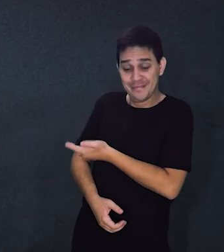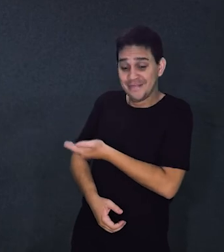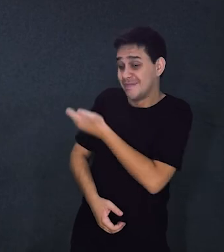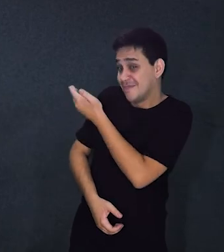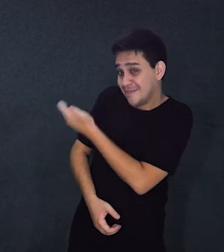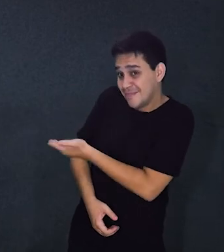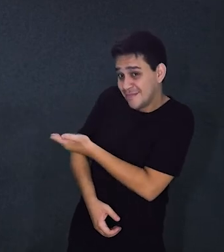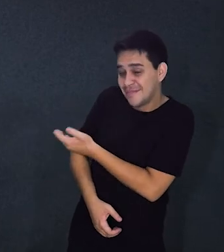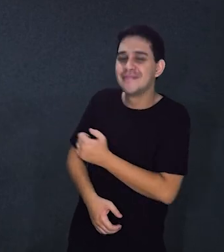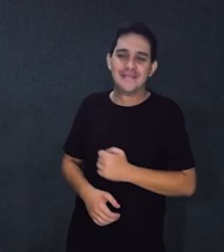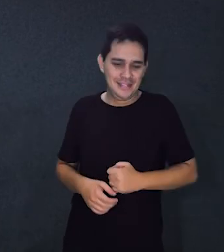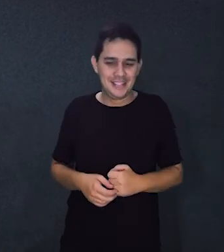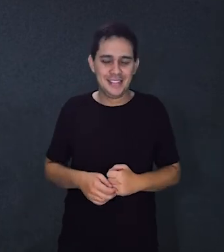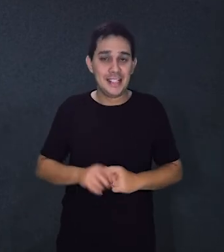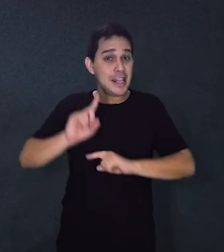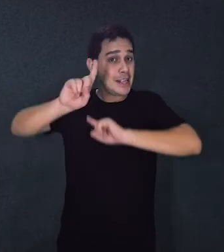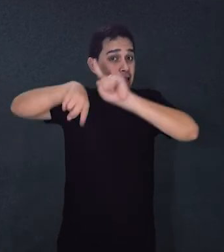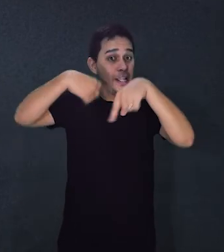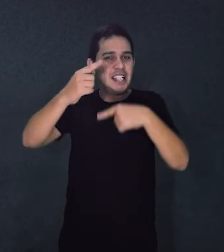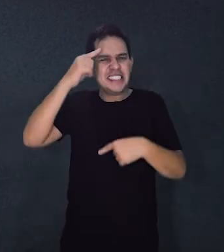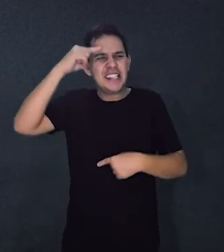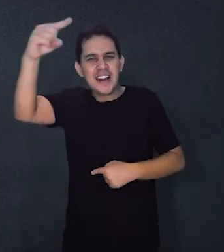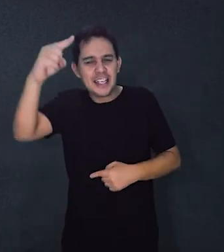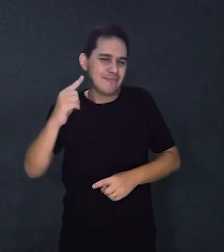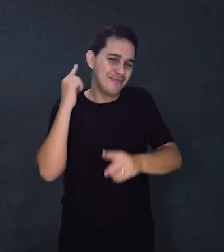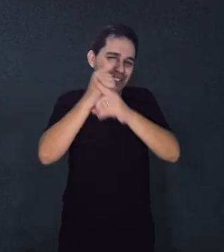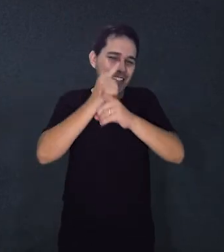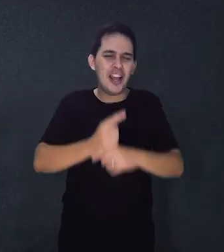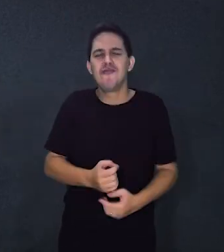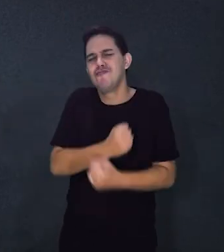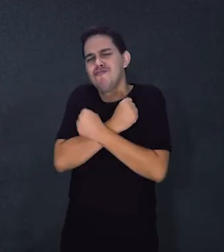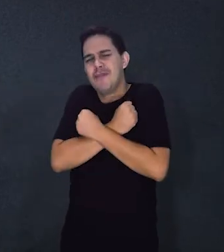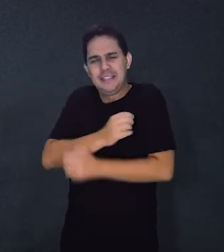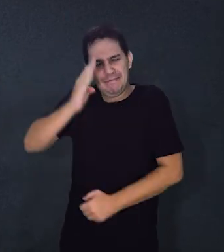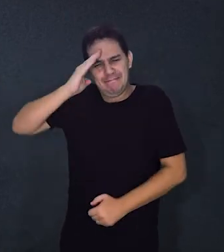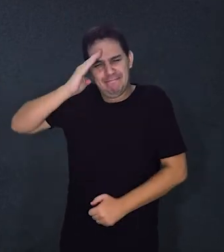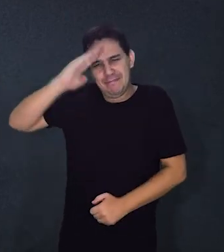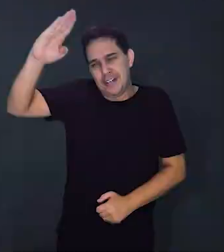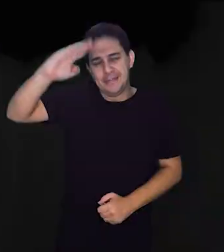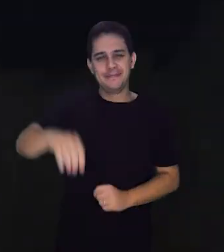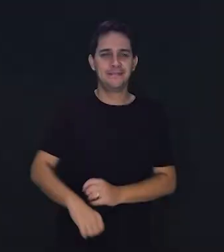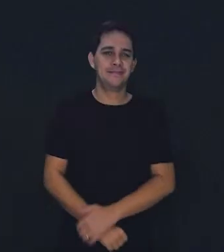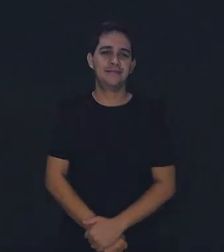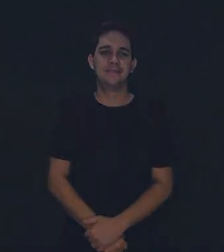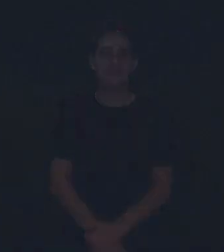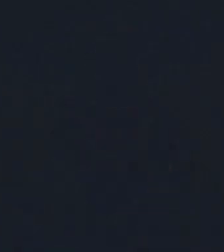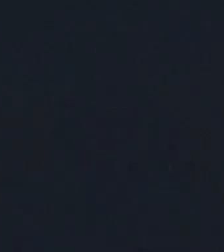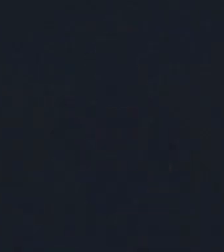Spotify e iTunes. Nos encontramos na semana que vem. Um forte abraço. Até lá!